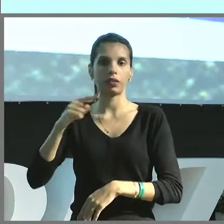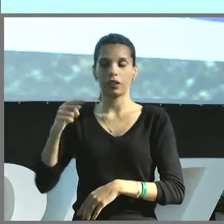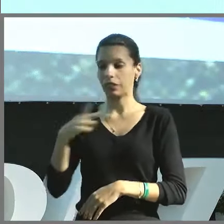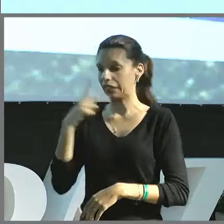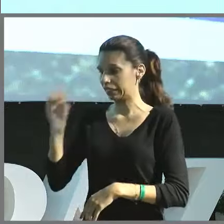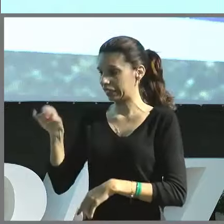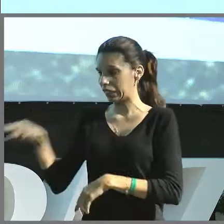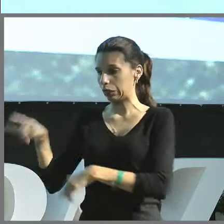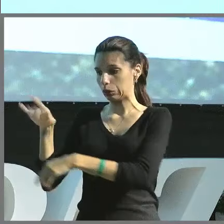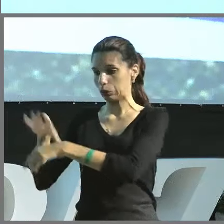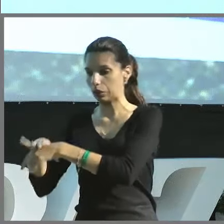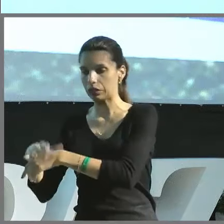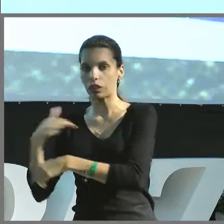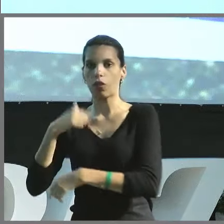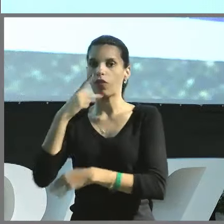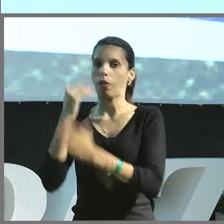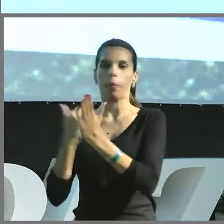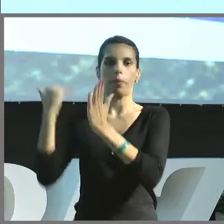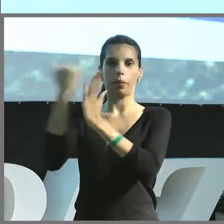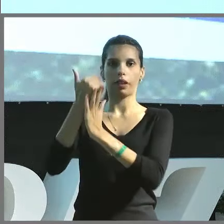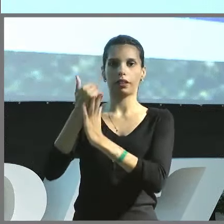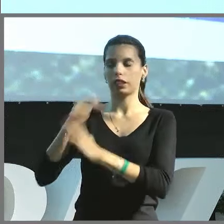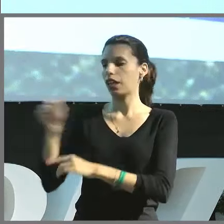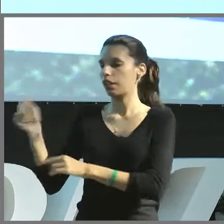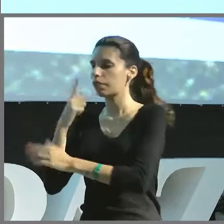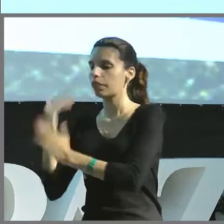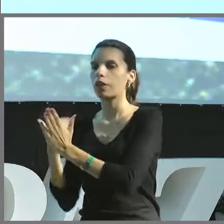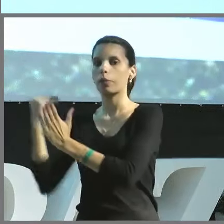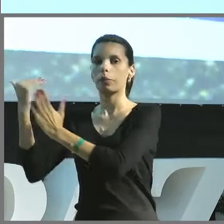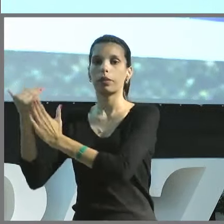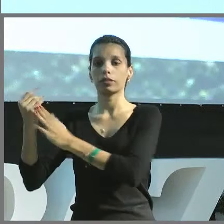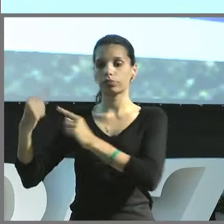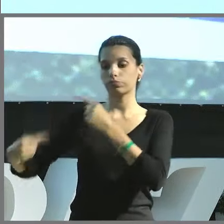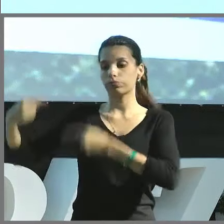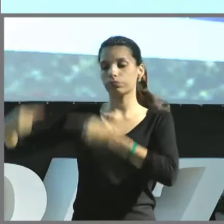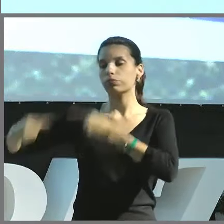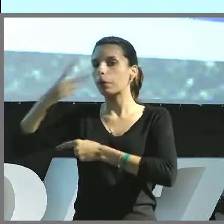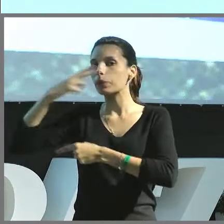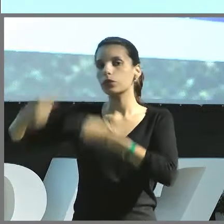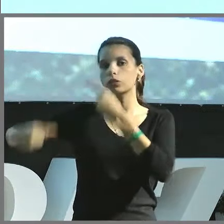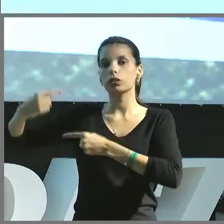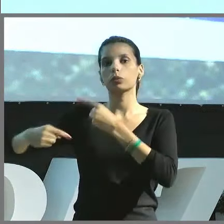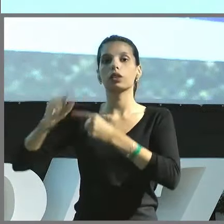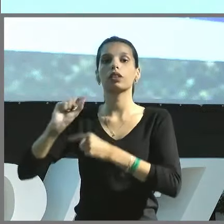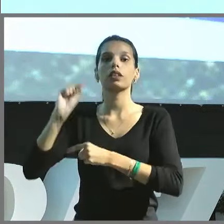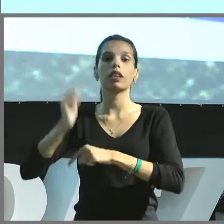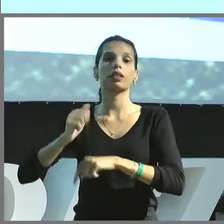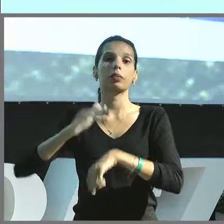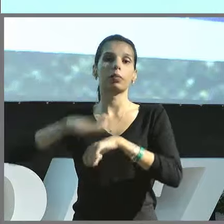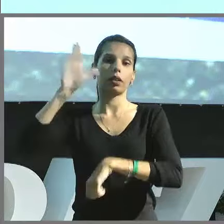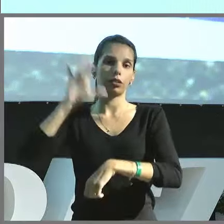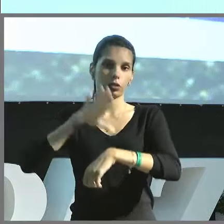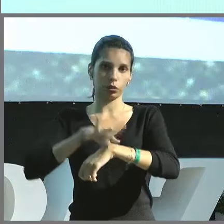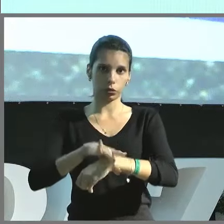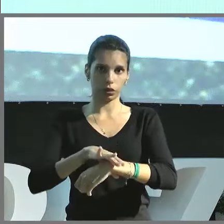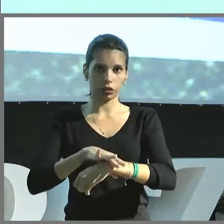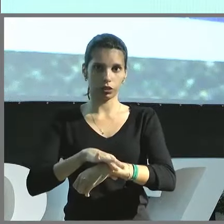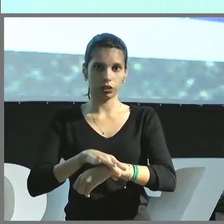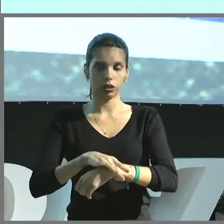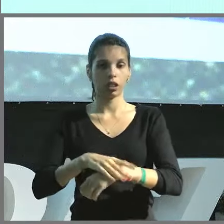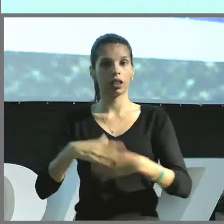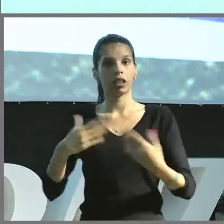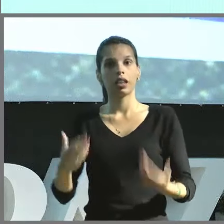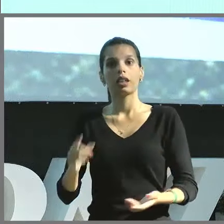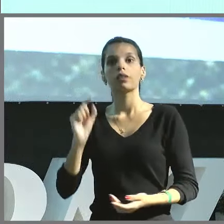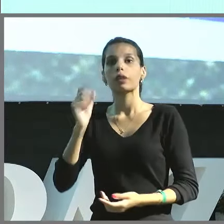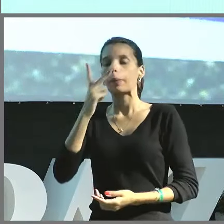se falarem do profissional, aí cada um vai contar uma história, ou muito para o bem, ou muito para o mal, daquele ou de alguém que trabalha